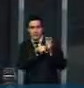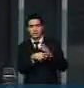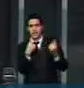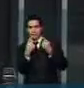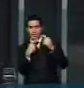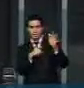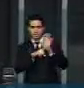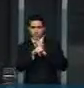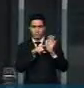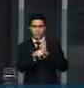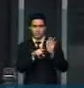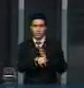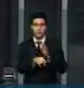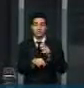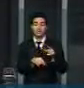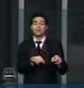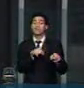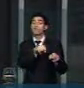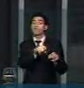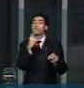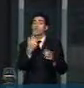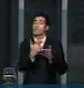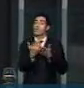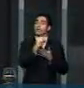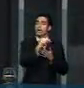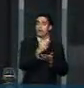área dizem ter começado